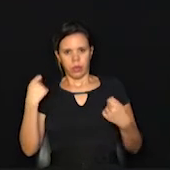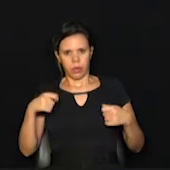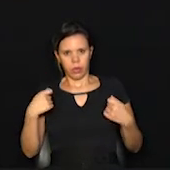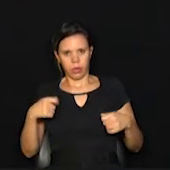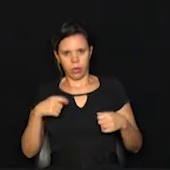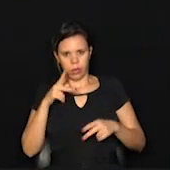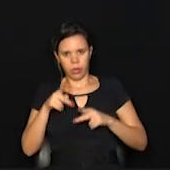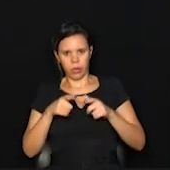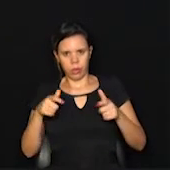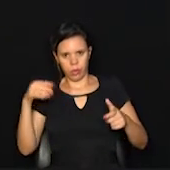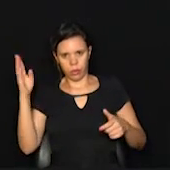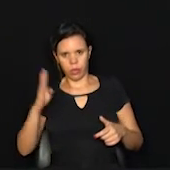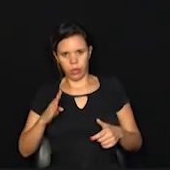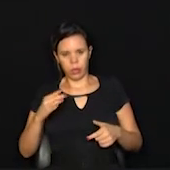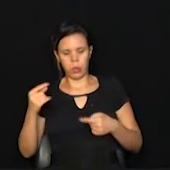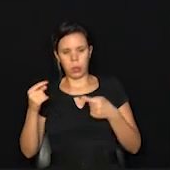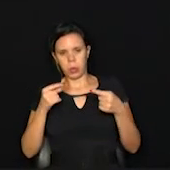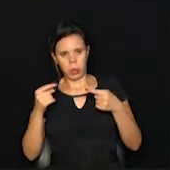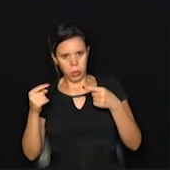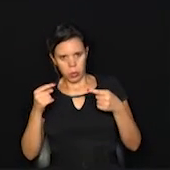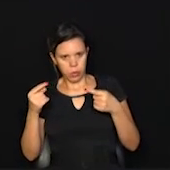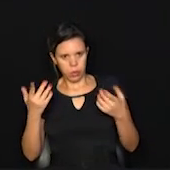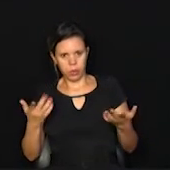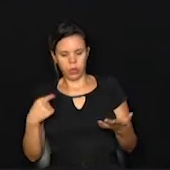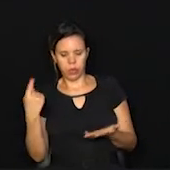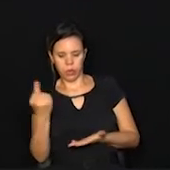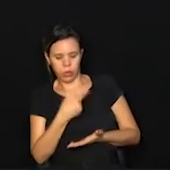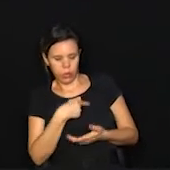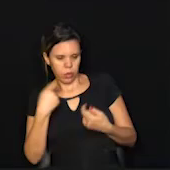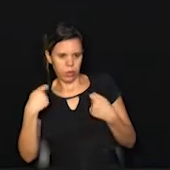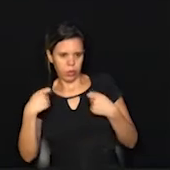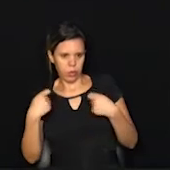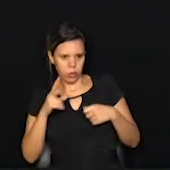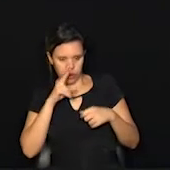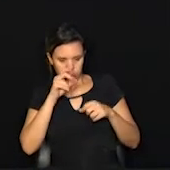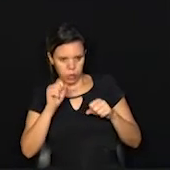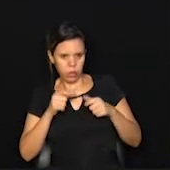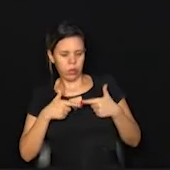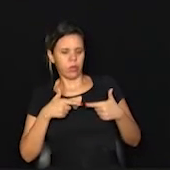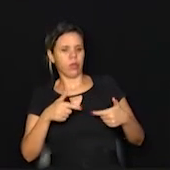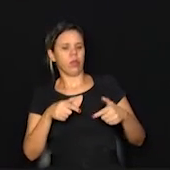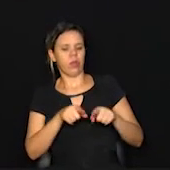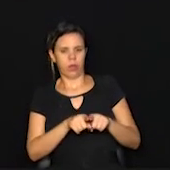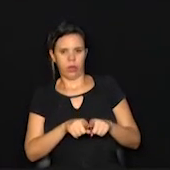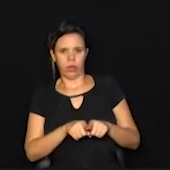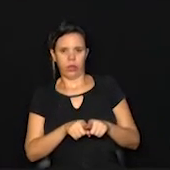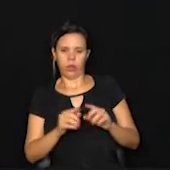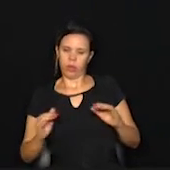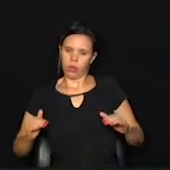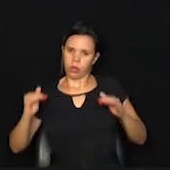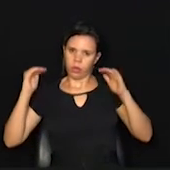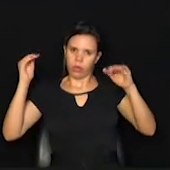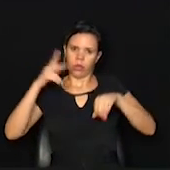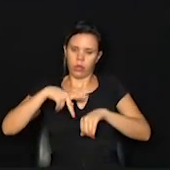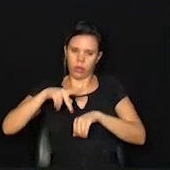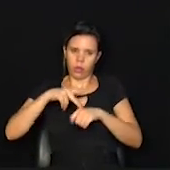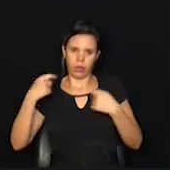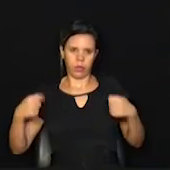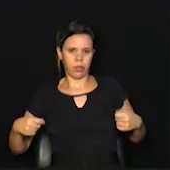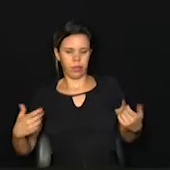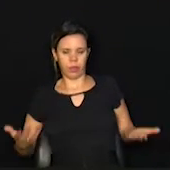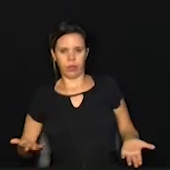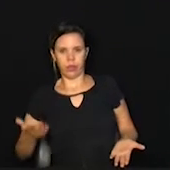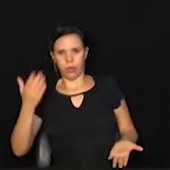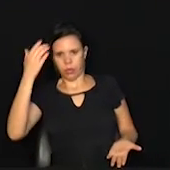que o povo brasileiro de batata que nós precisamos ter forças armadas à altura do que o país precisa